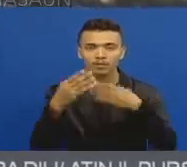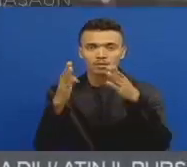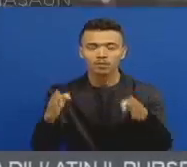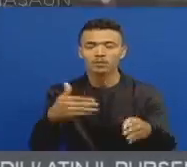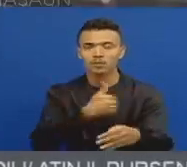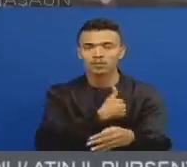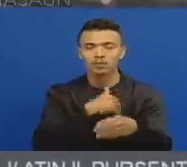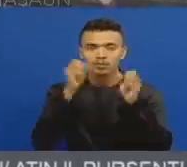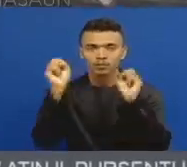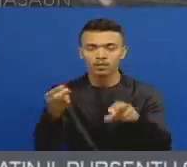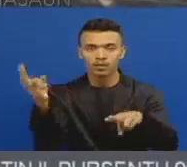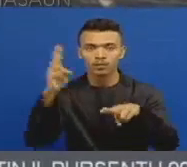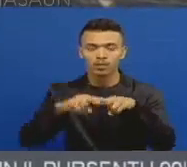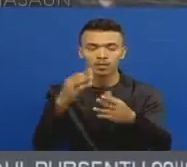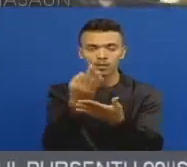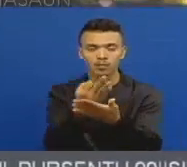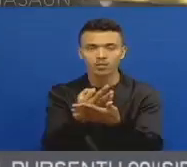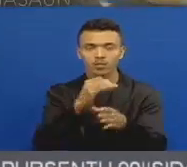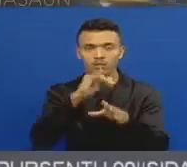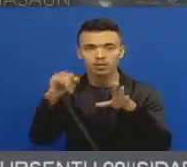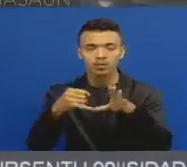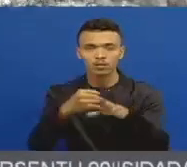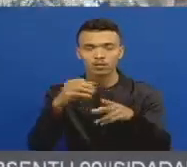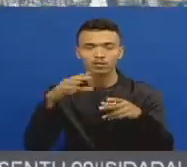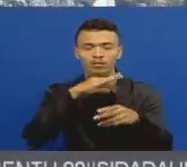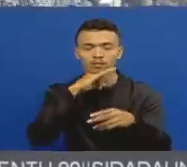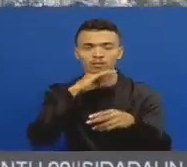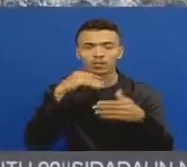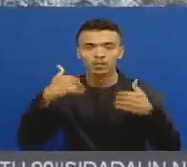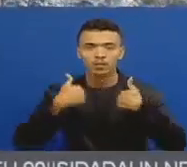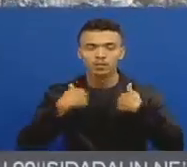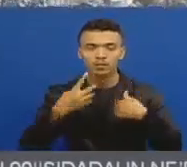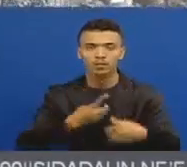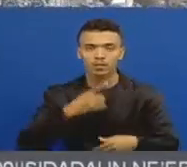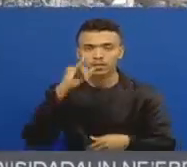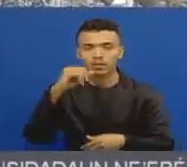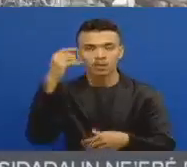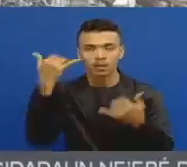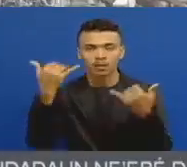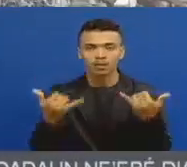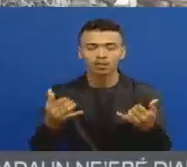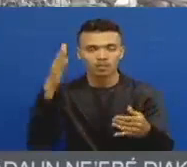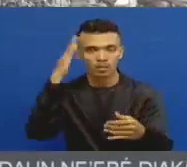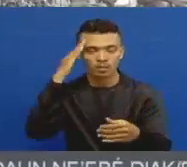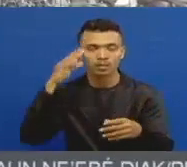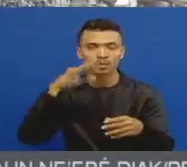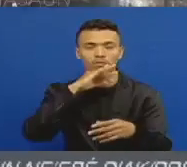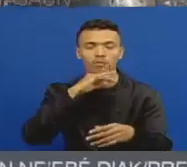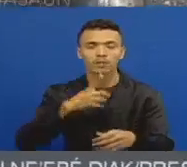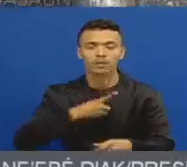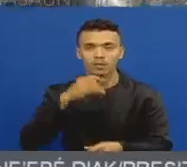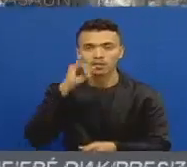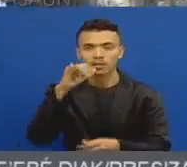então me lamenta ser na sala ruinsa para ser cobre lixo e dililar tamba da dão está até na cata lixo dililar né barco tepte